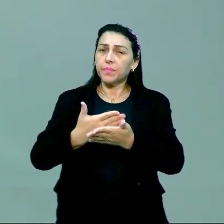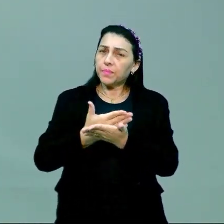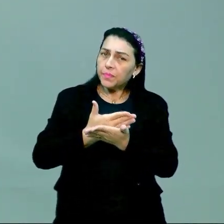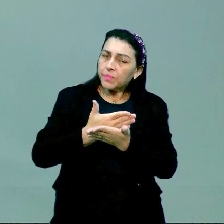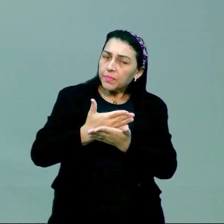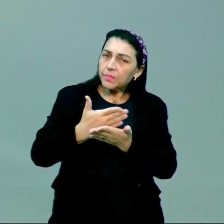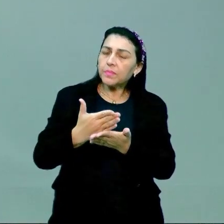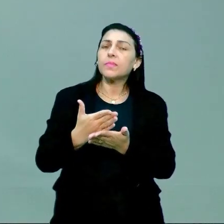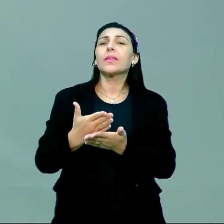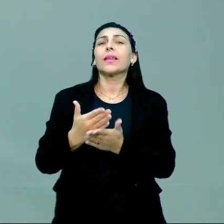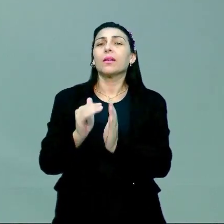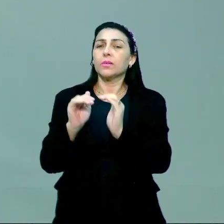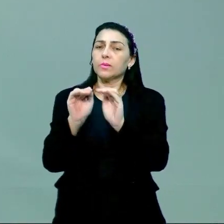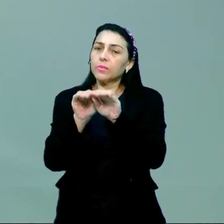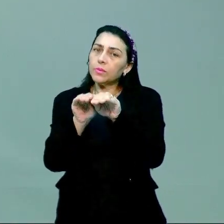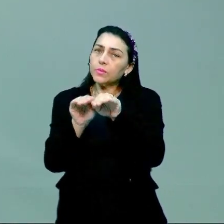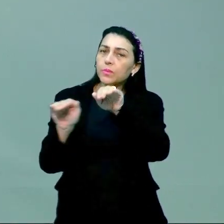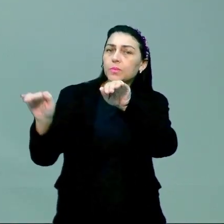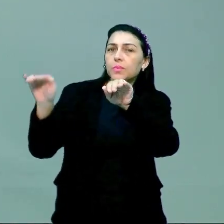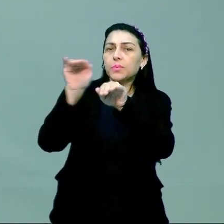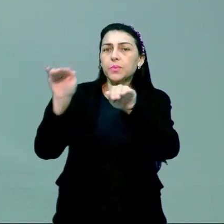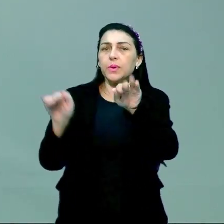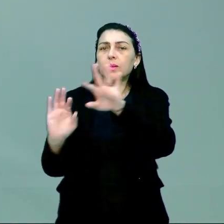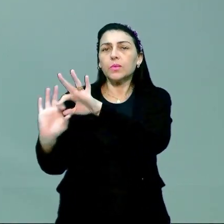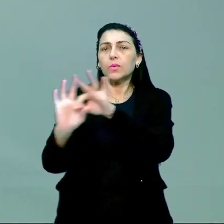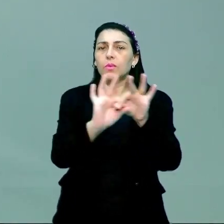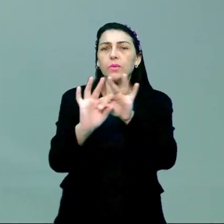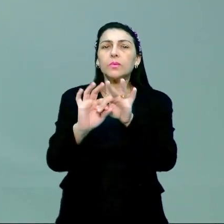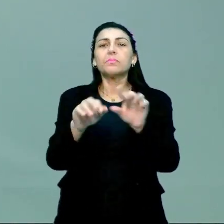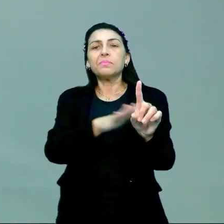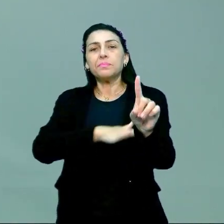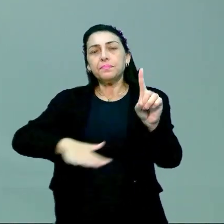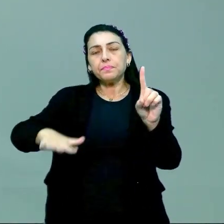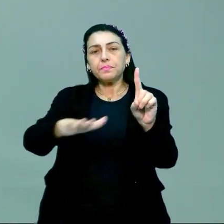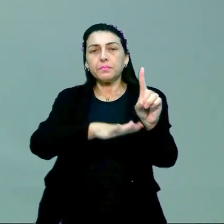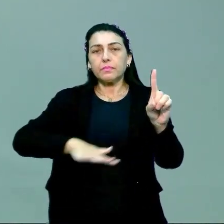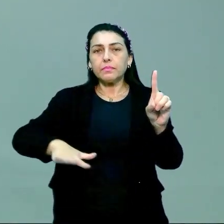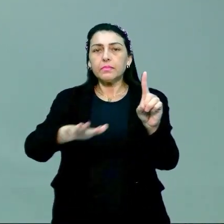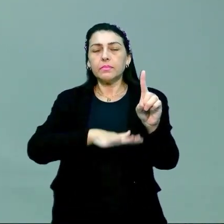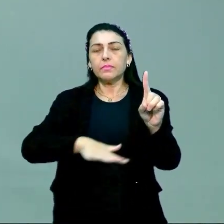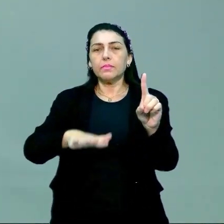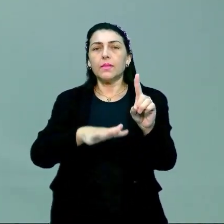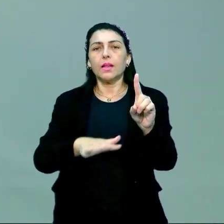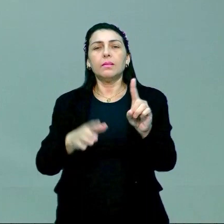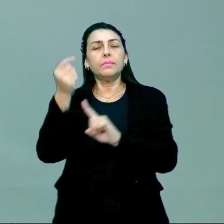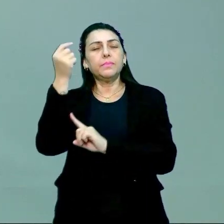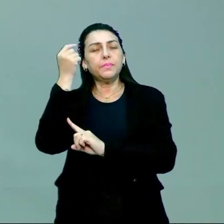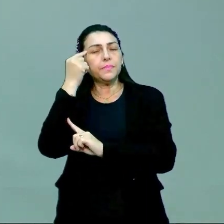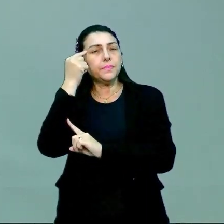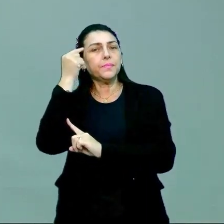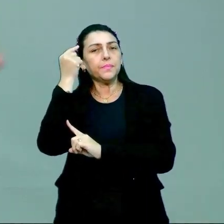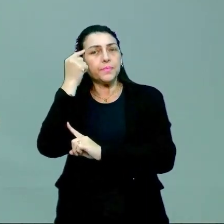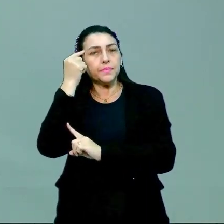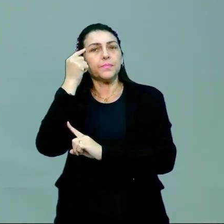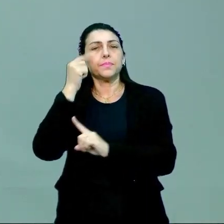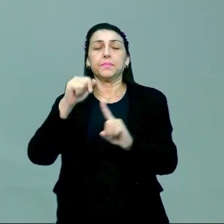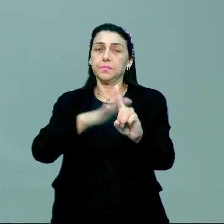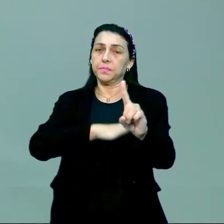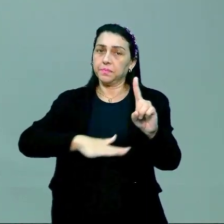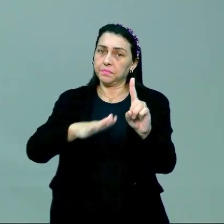essa hierarquização para os contextos sociais, eu vou chegar a esse tipo de percepção.